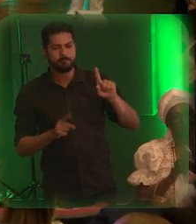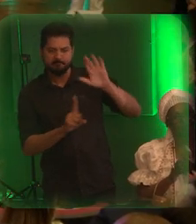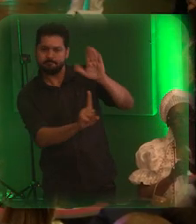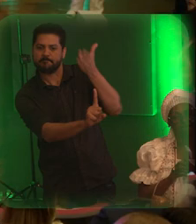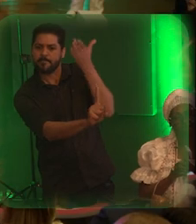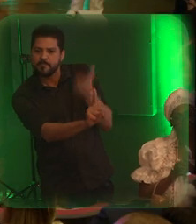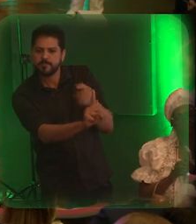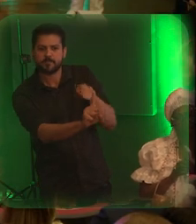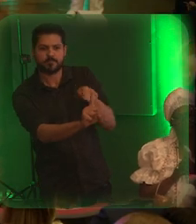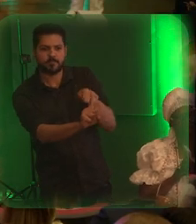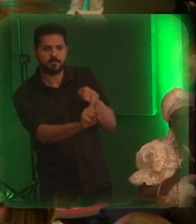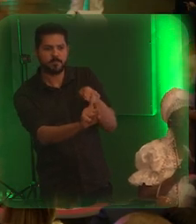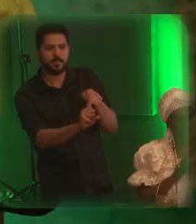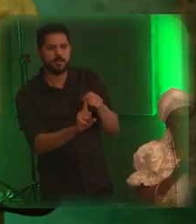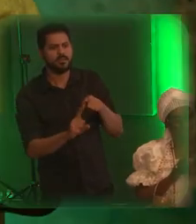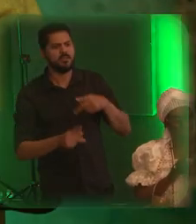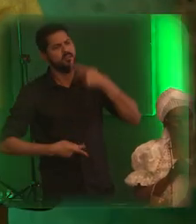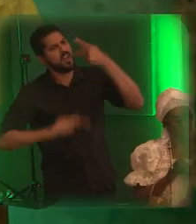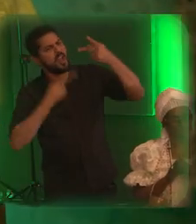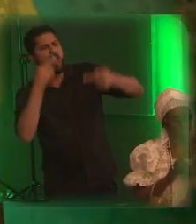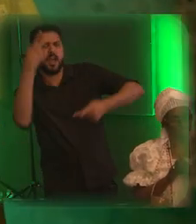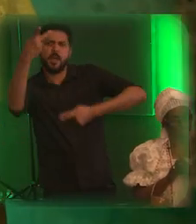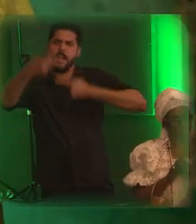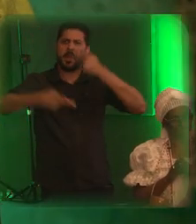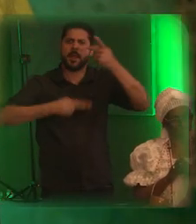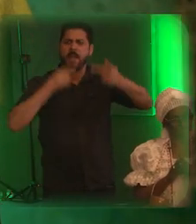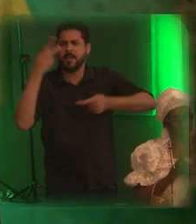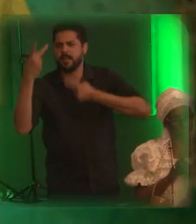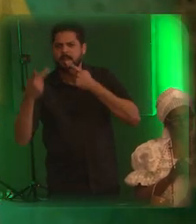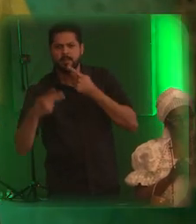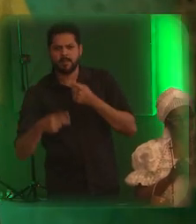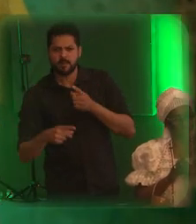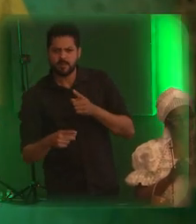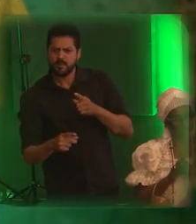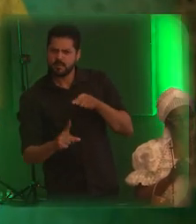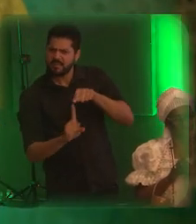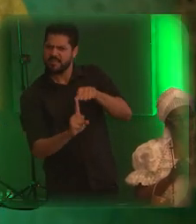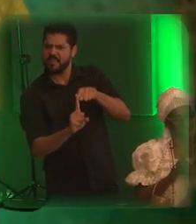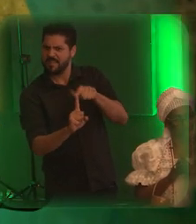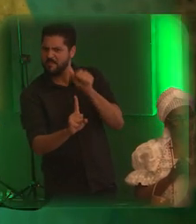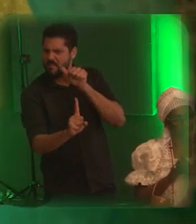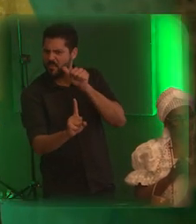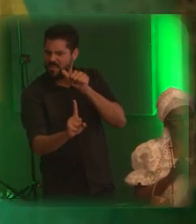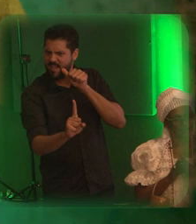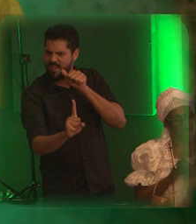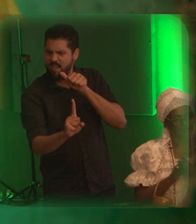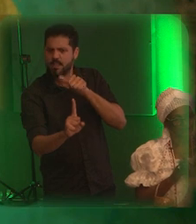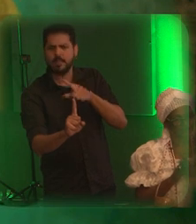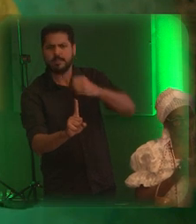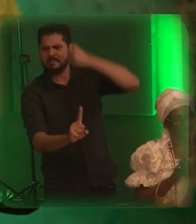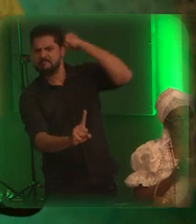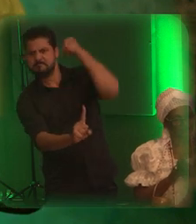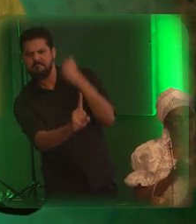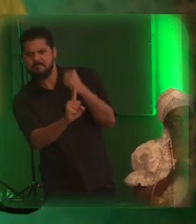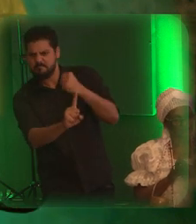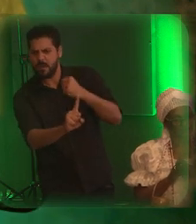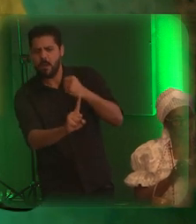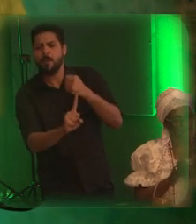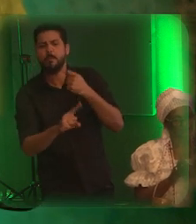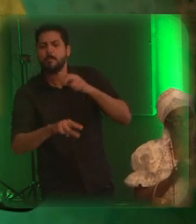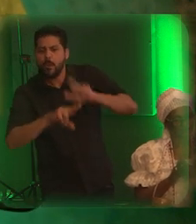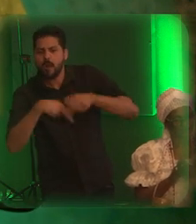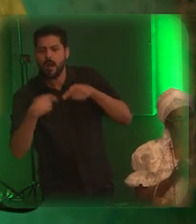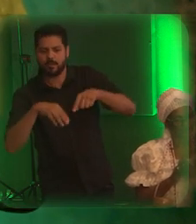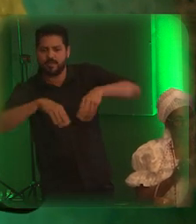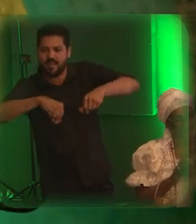entendeu, ministro? É uma falácia. Uma mulher que foi morta por quê? Por causa de terra. Quando um papa lá